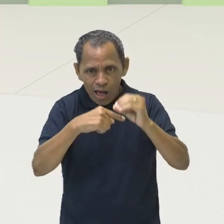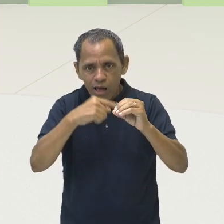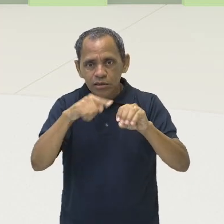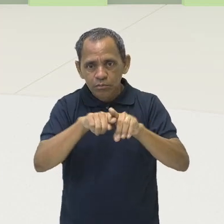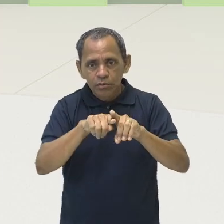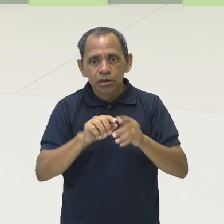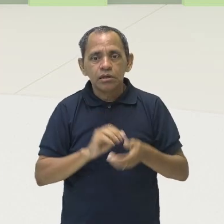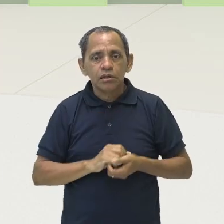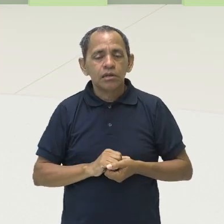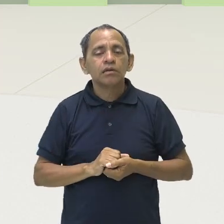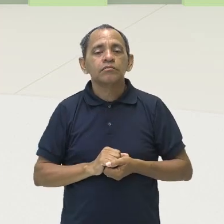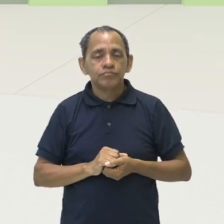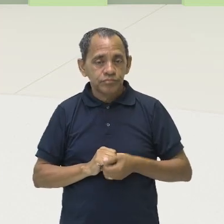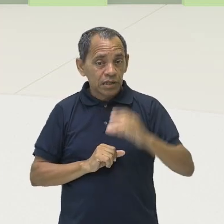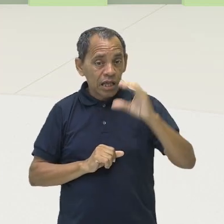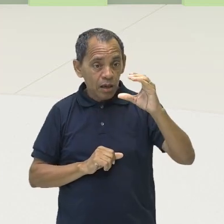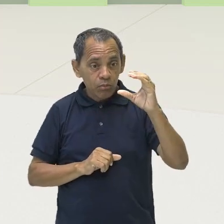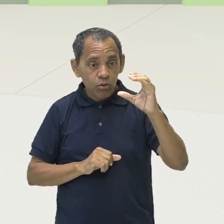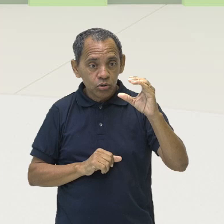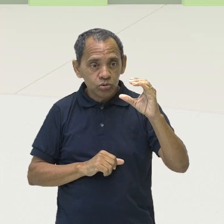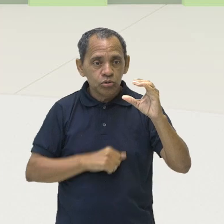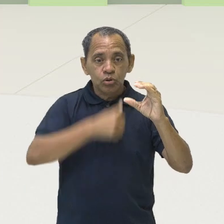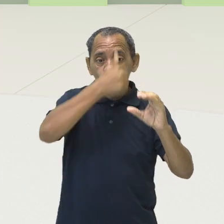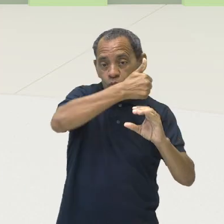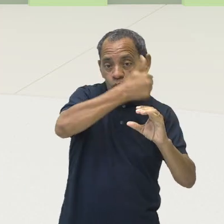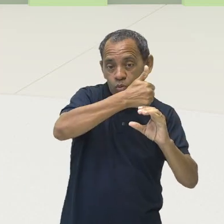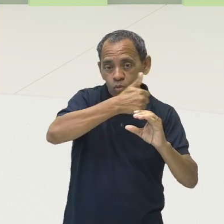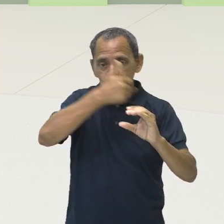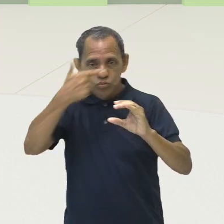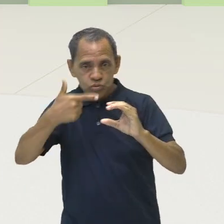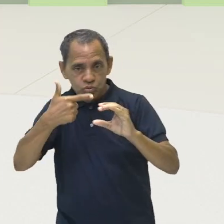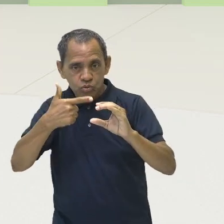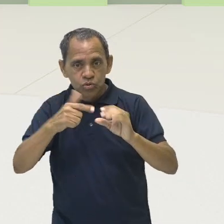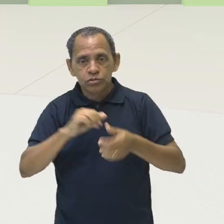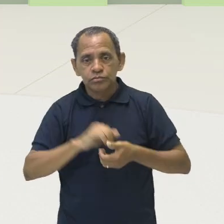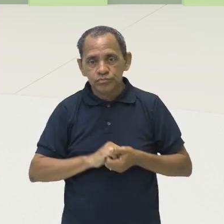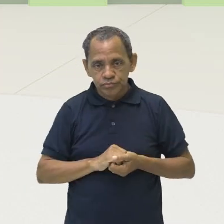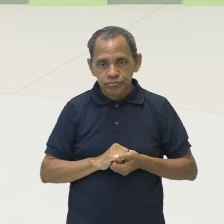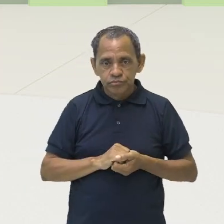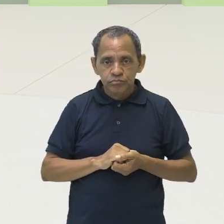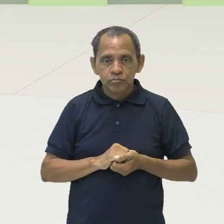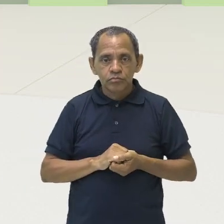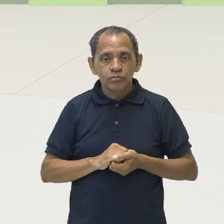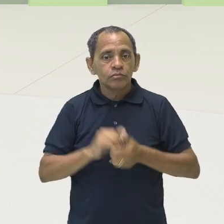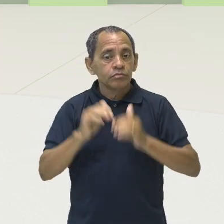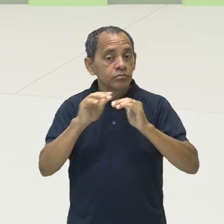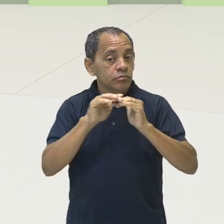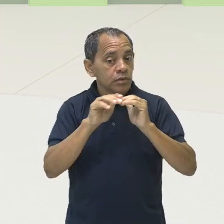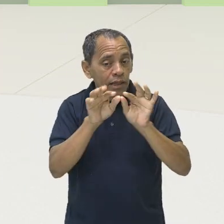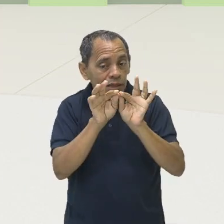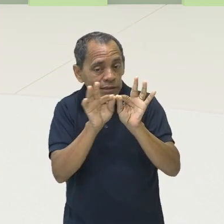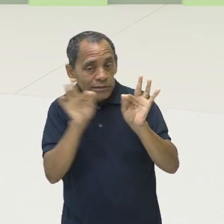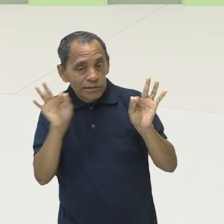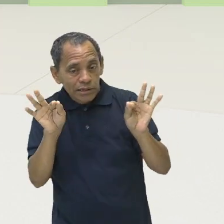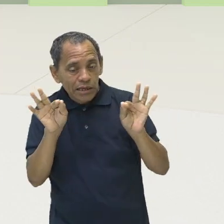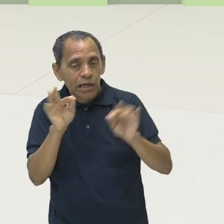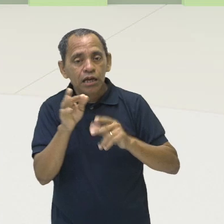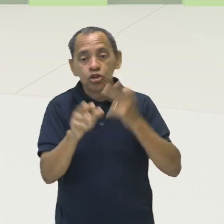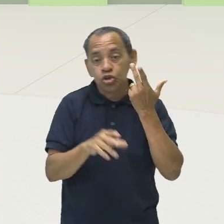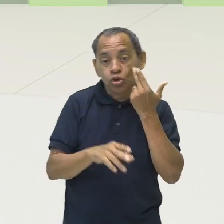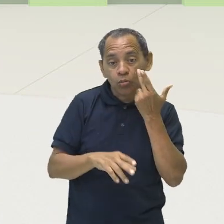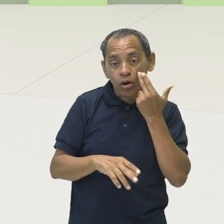primário, carbono secundário. Sempre assim, cadeia linear, ela é uma cadeia